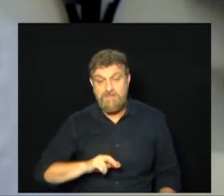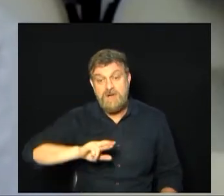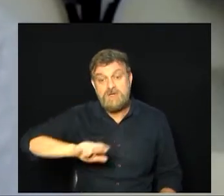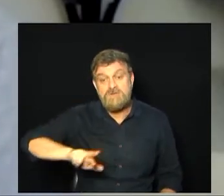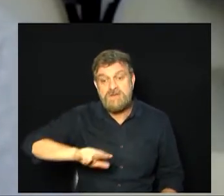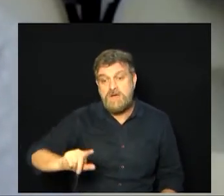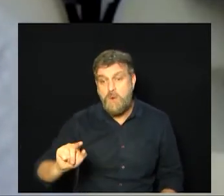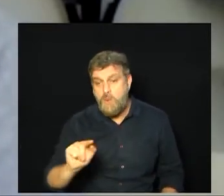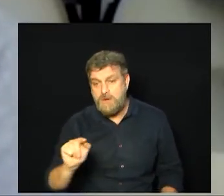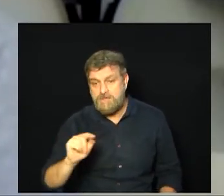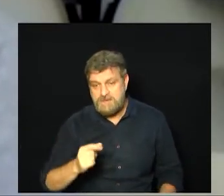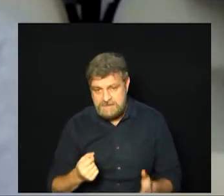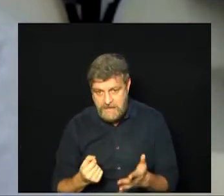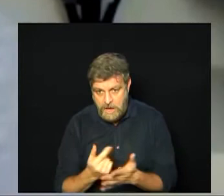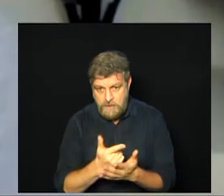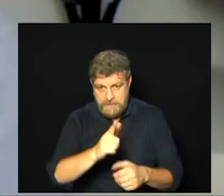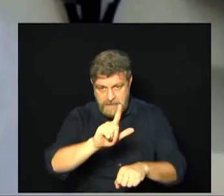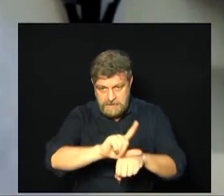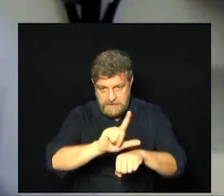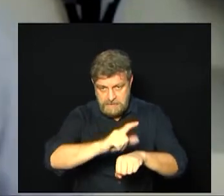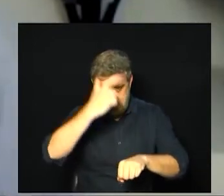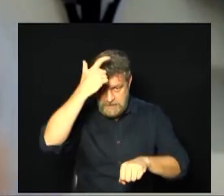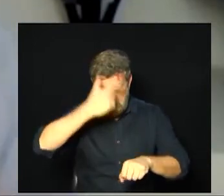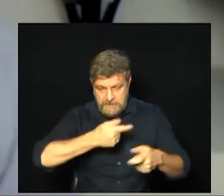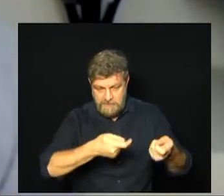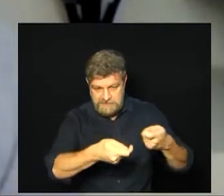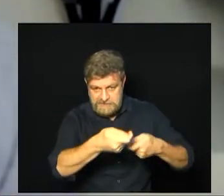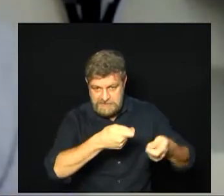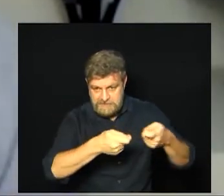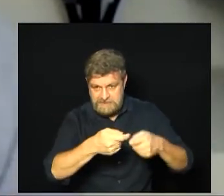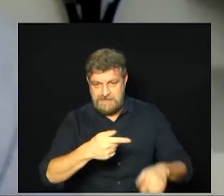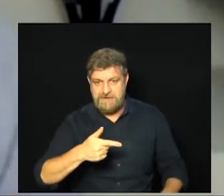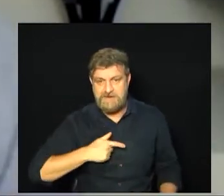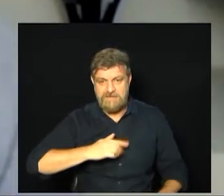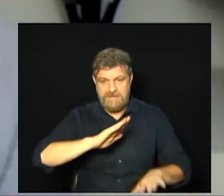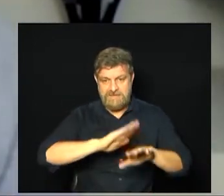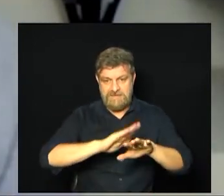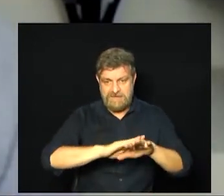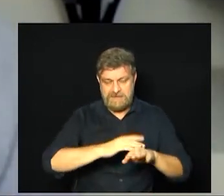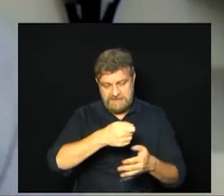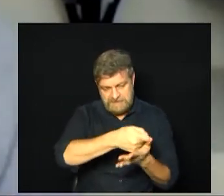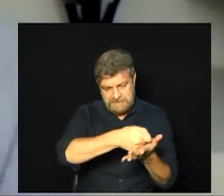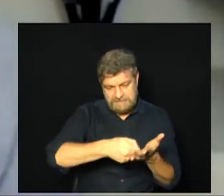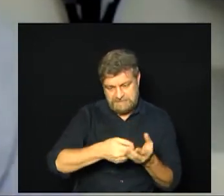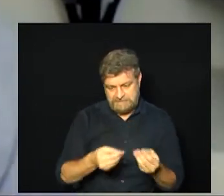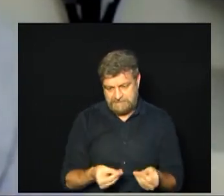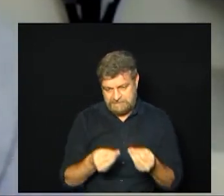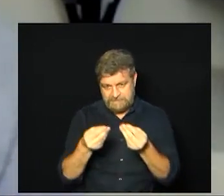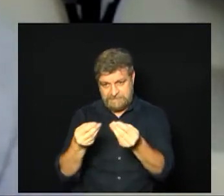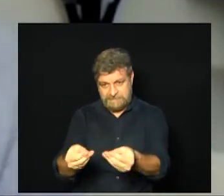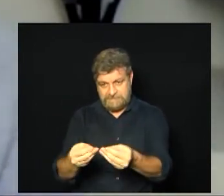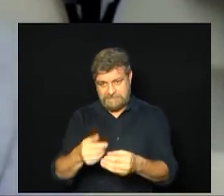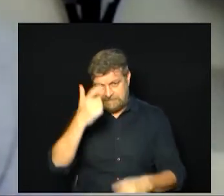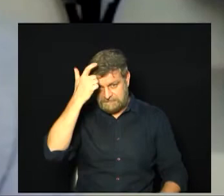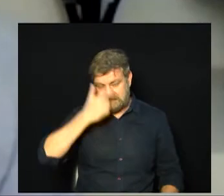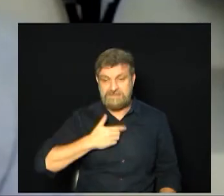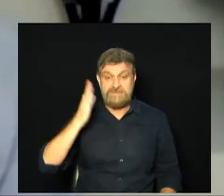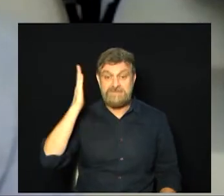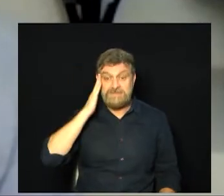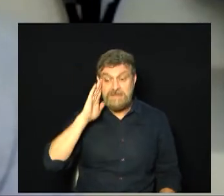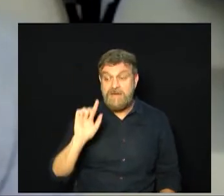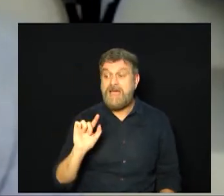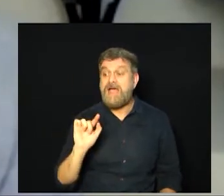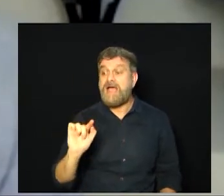diferencial. Você comprando lá na loja que eu administro, eu vou fazer lá uma dedicatória especial, porque eu tenho condições de saber